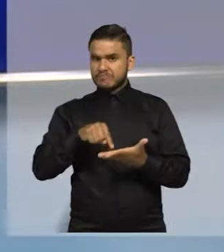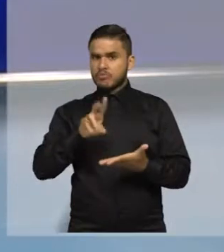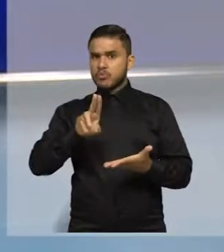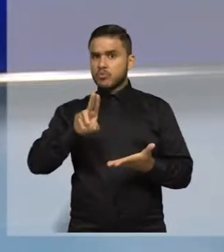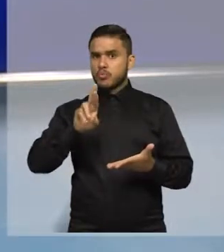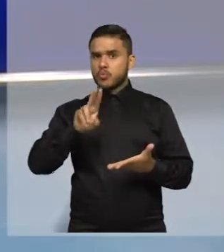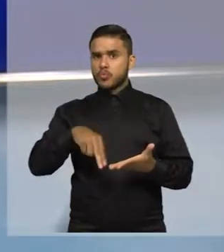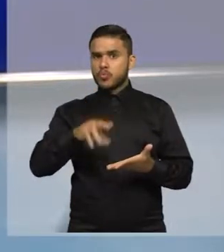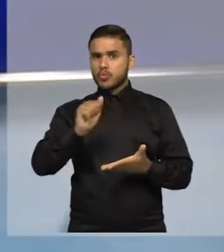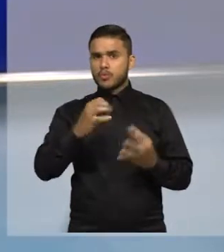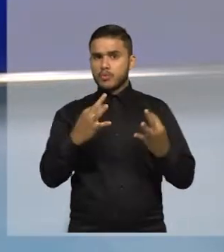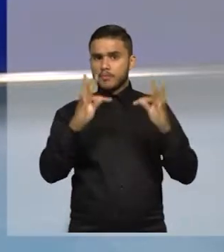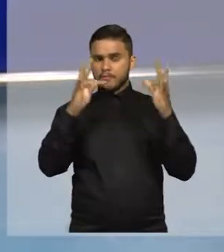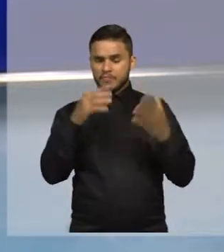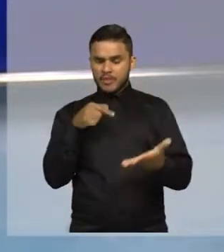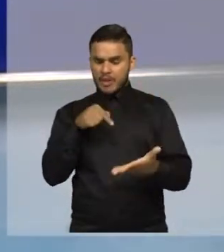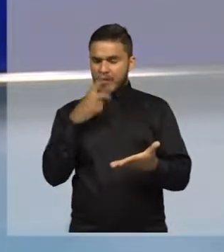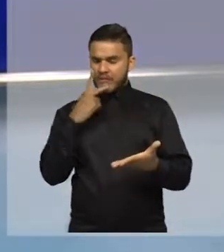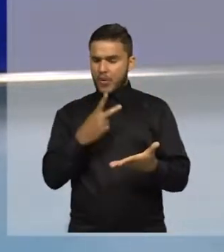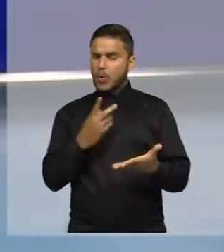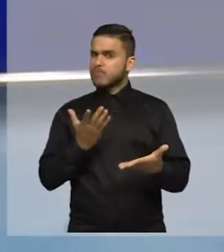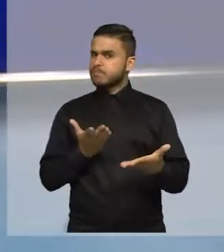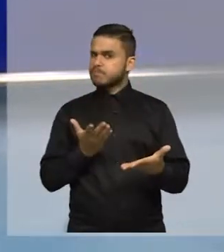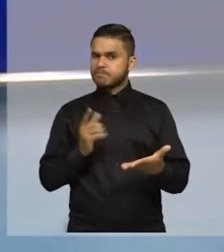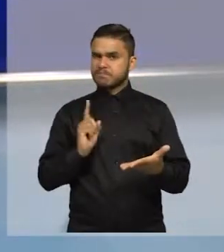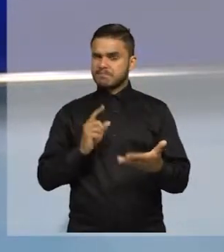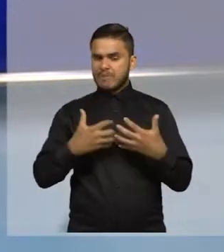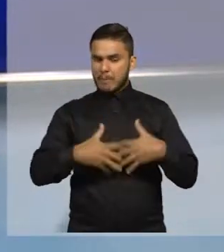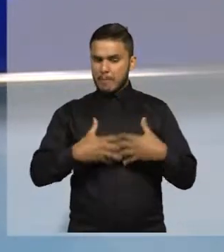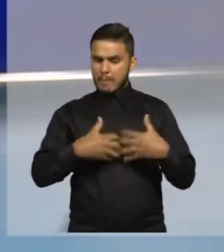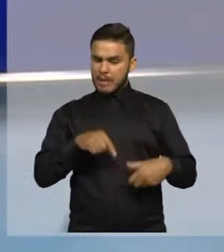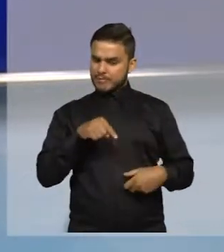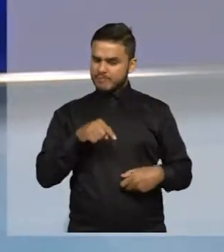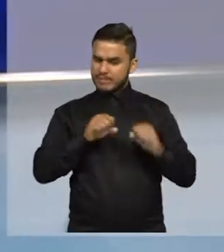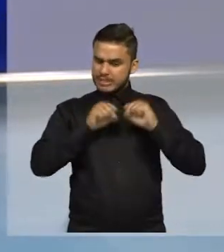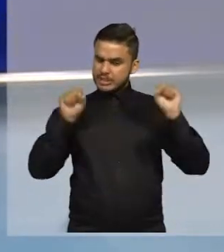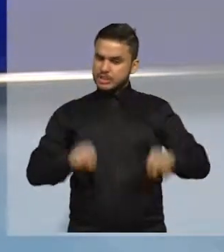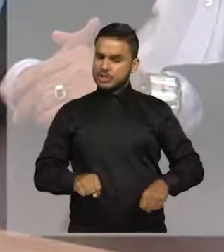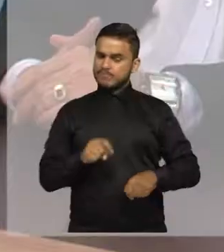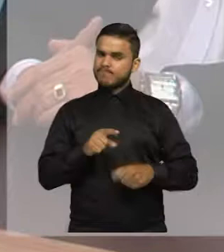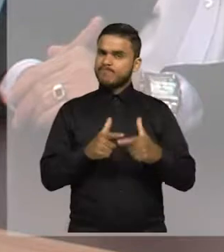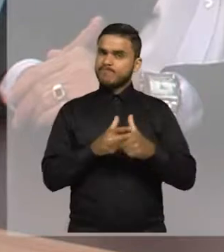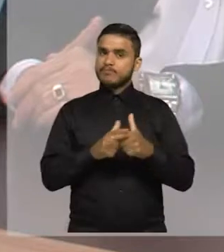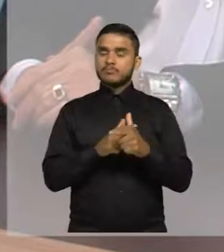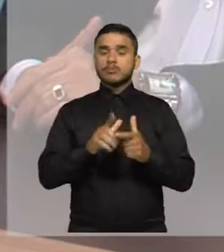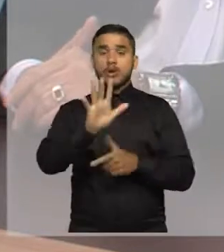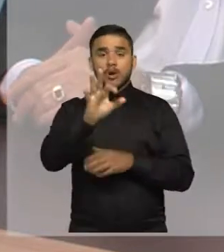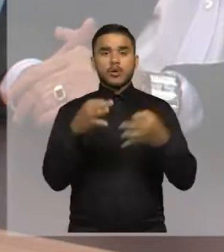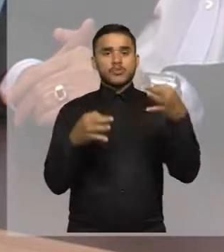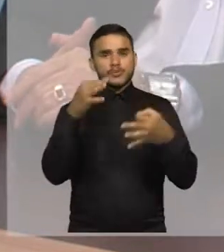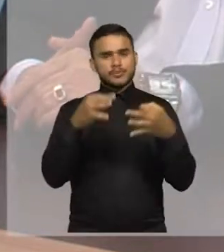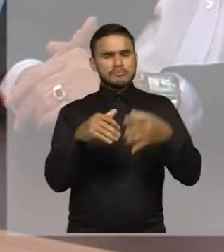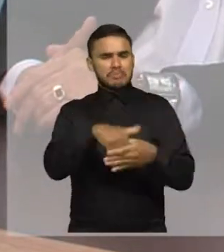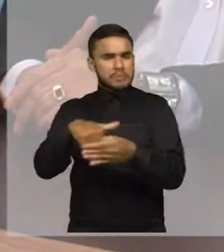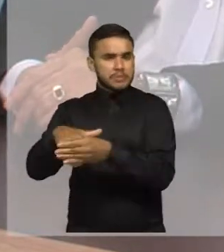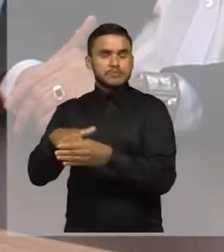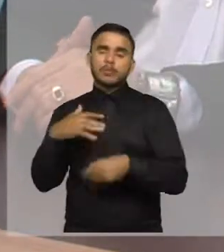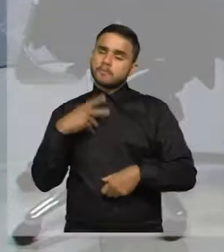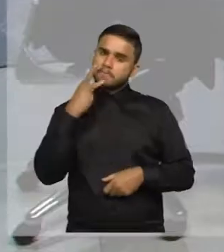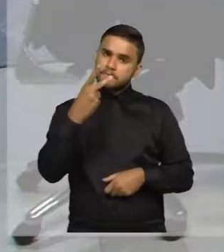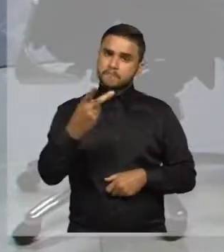colocado sobre a eficiência das urnas eletrônicas, sobre a eficiência da própria justiça eleitoral. Feito o registro,